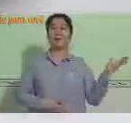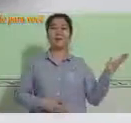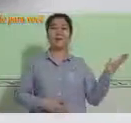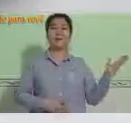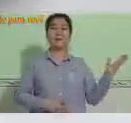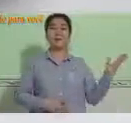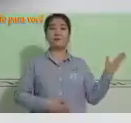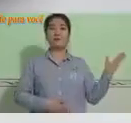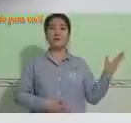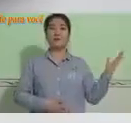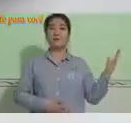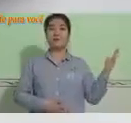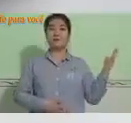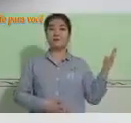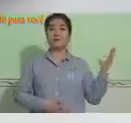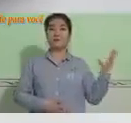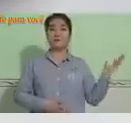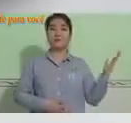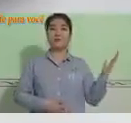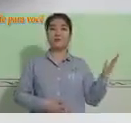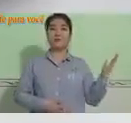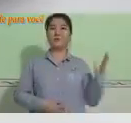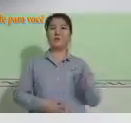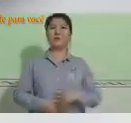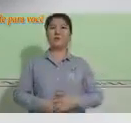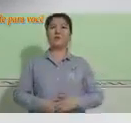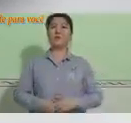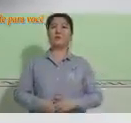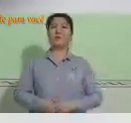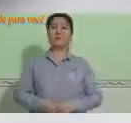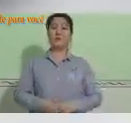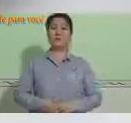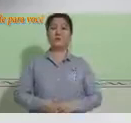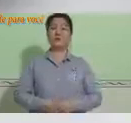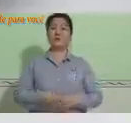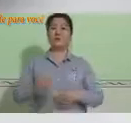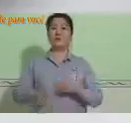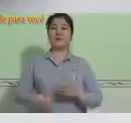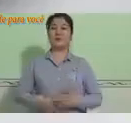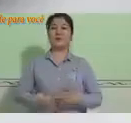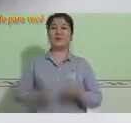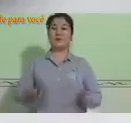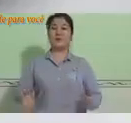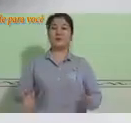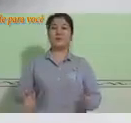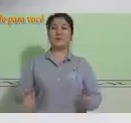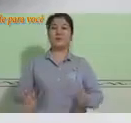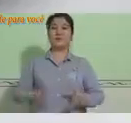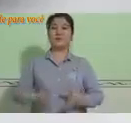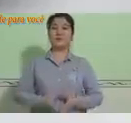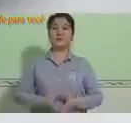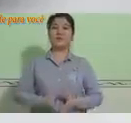existem dois tipos principais de diu dois pontos de cobrou de multilados de dois pontos já feito de plástico